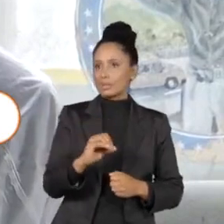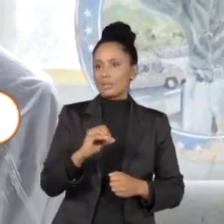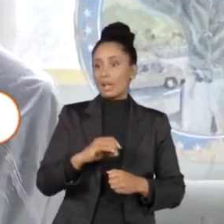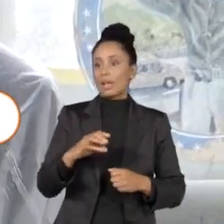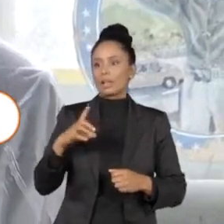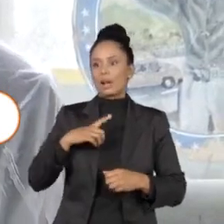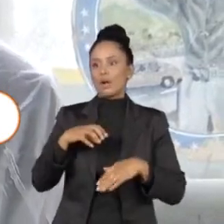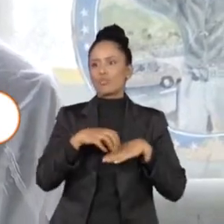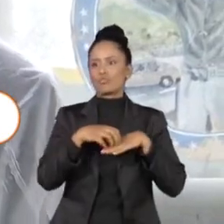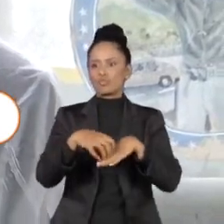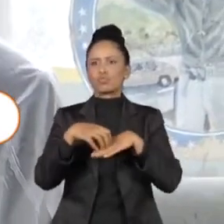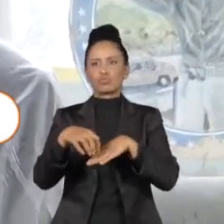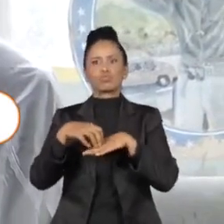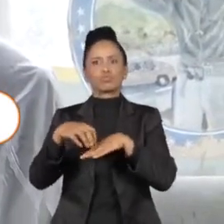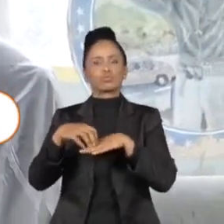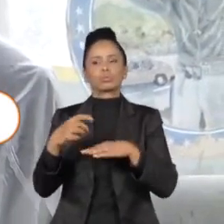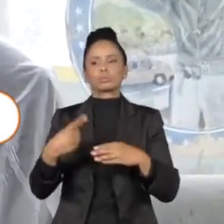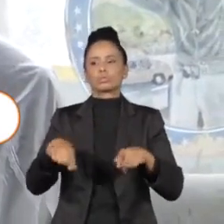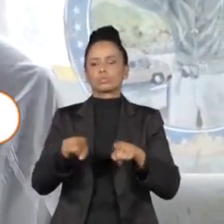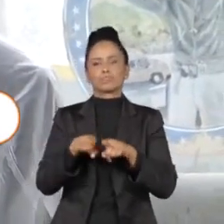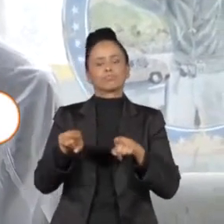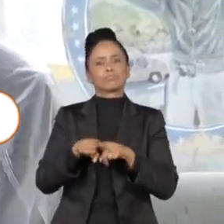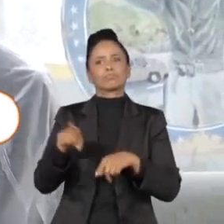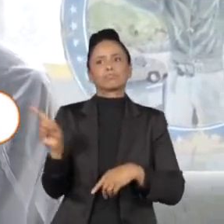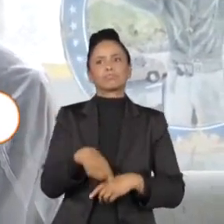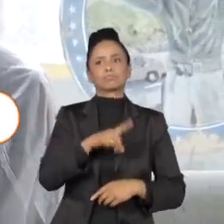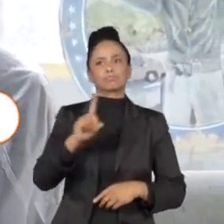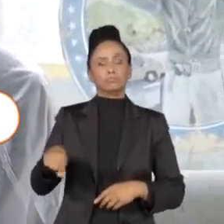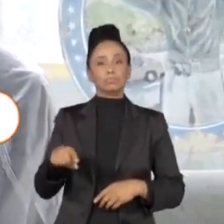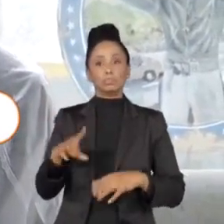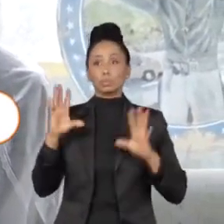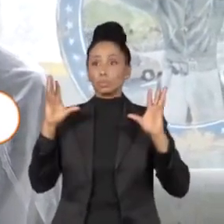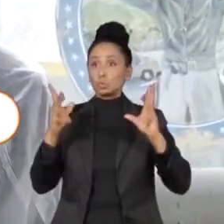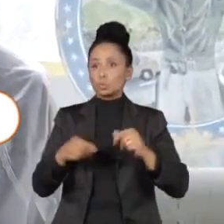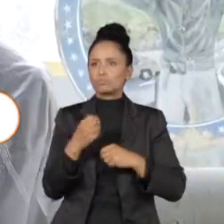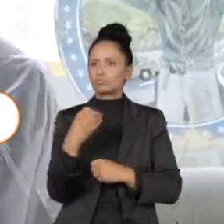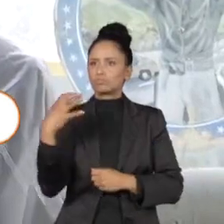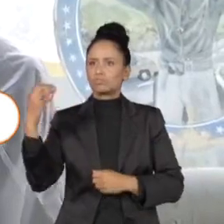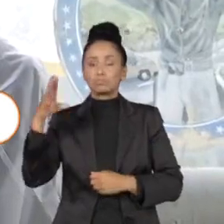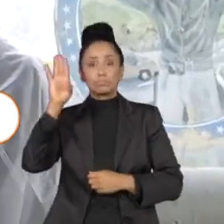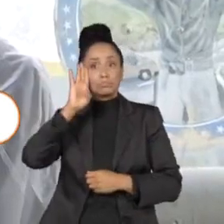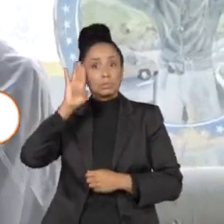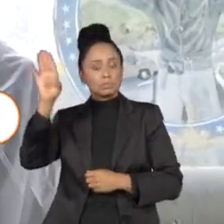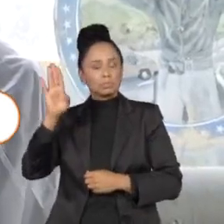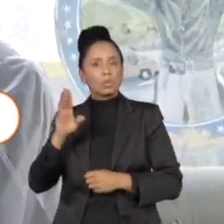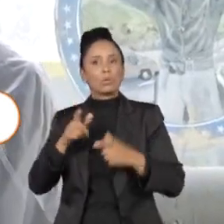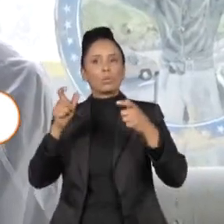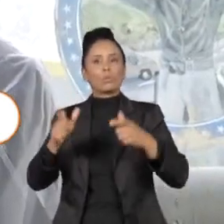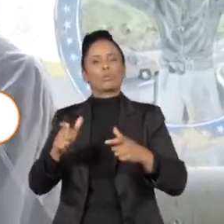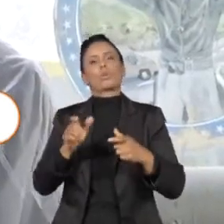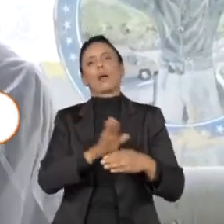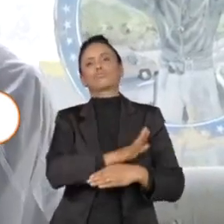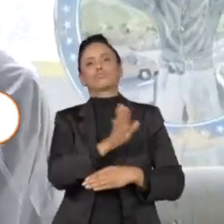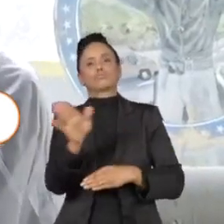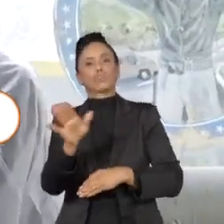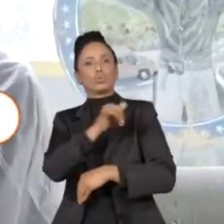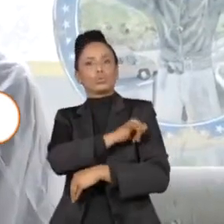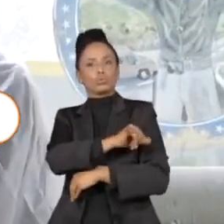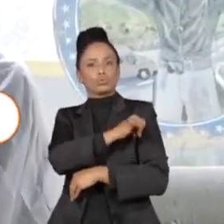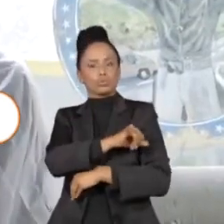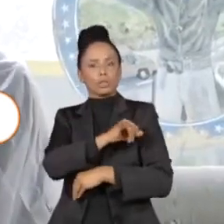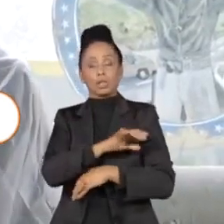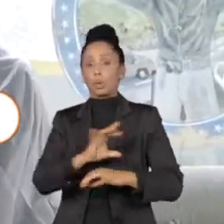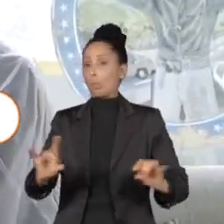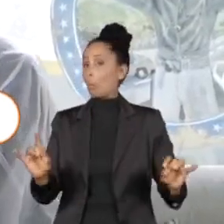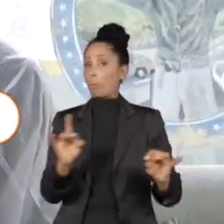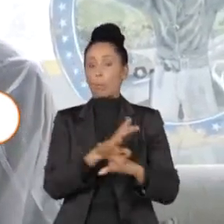viagens de ônibus. De acordo com as empresas, algumas viagens, principalmente com destino para o Rio de Janeiro, já voltaram